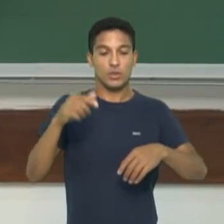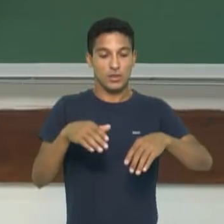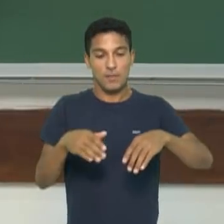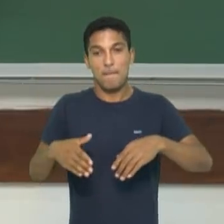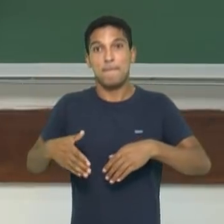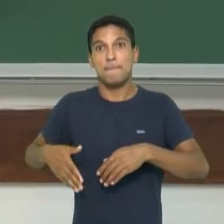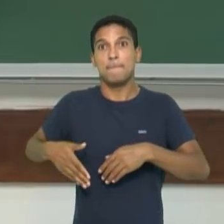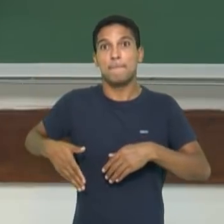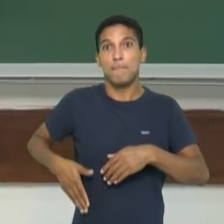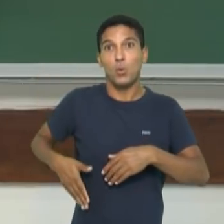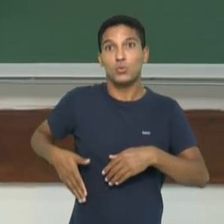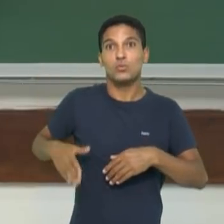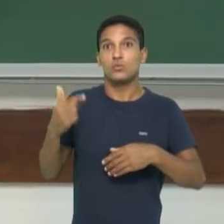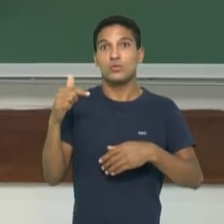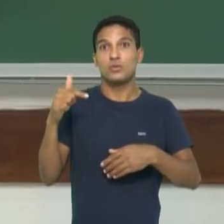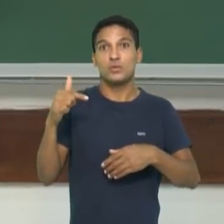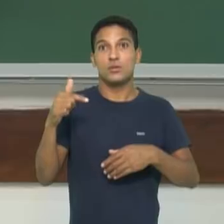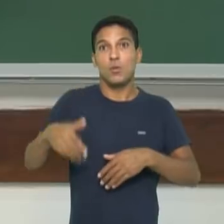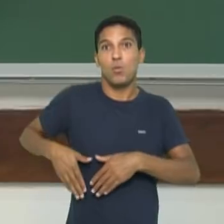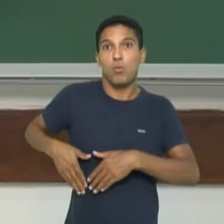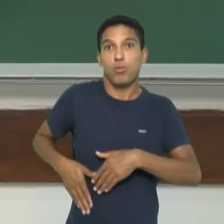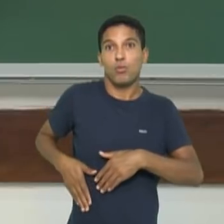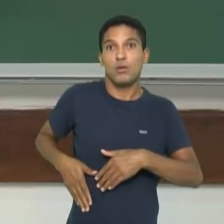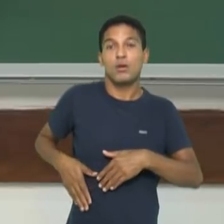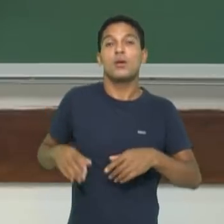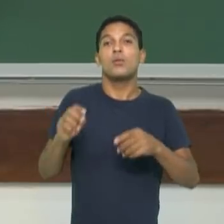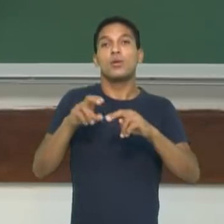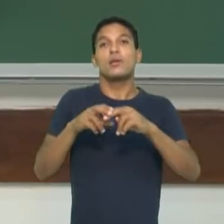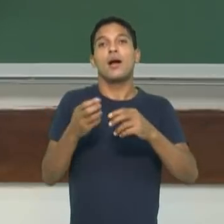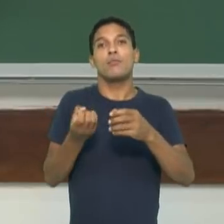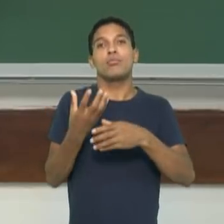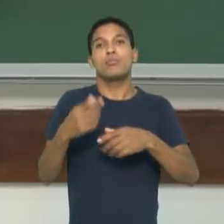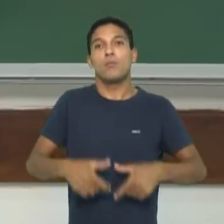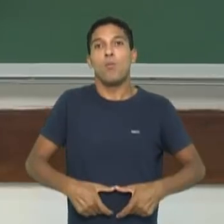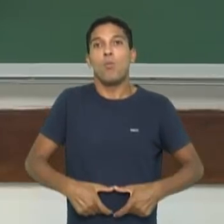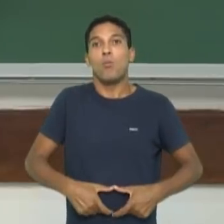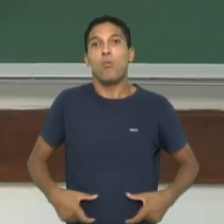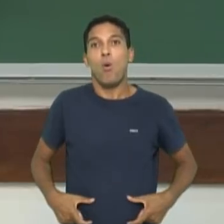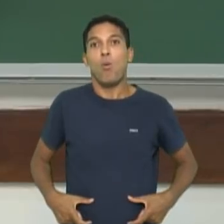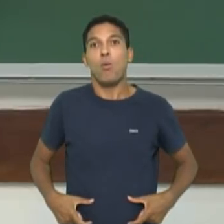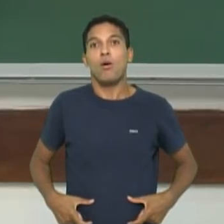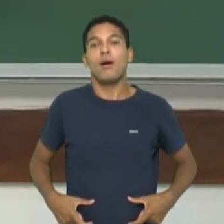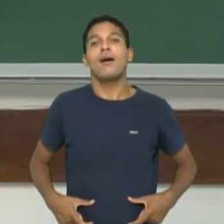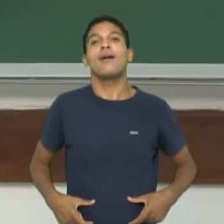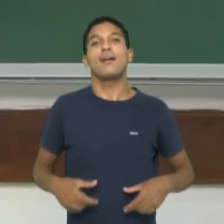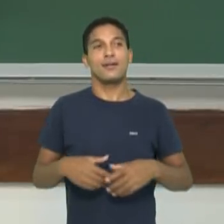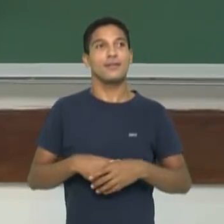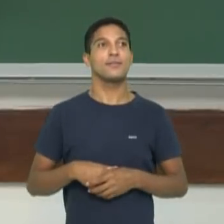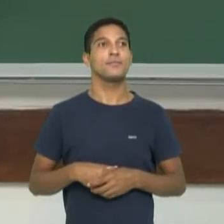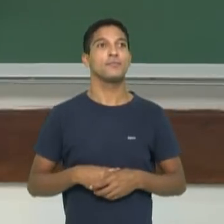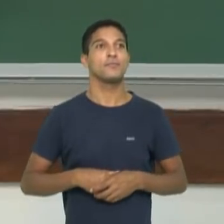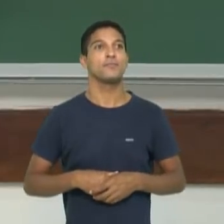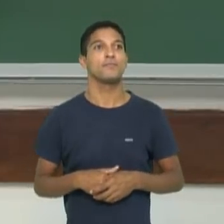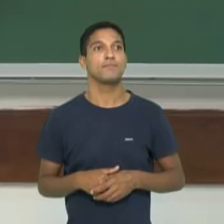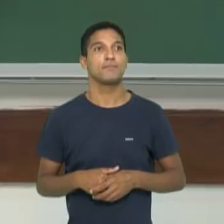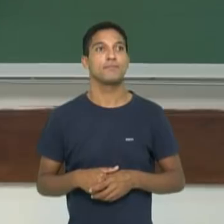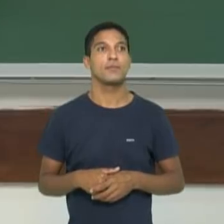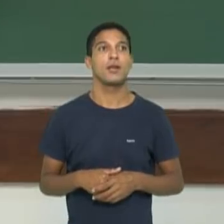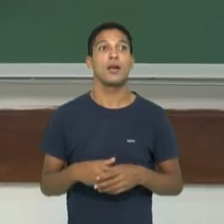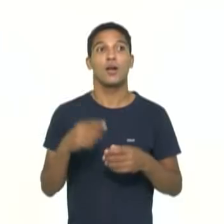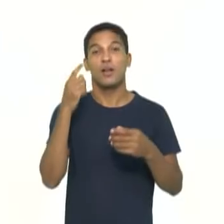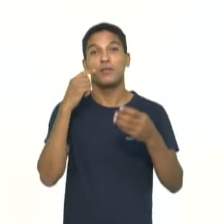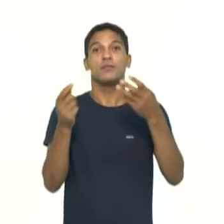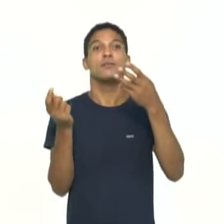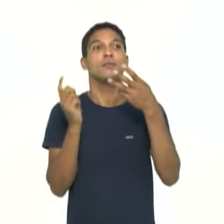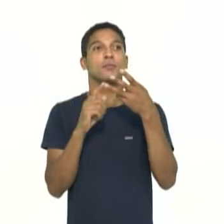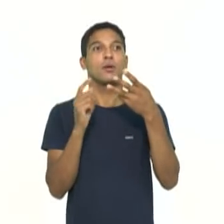la plata. Então forrar a guaiaca quer dizer ficar rico, ganhar bastante dinheiro. Cor de burro quando foge e ai, ai,